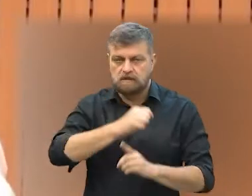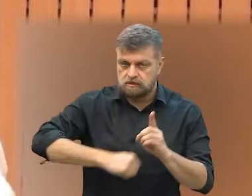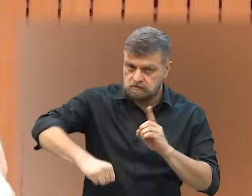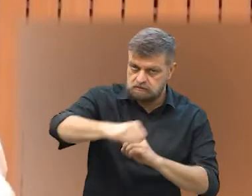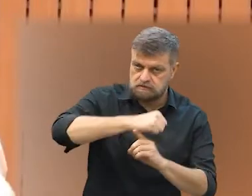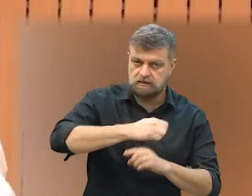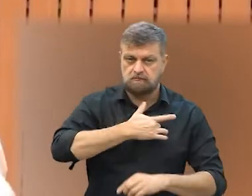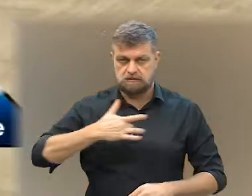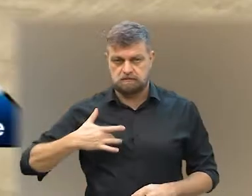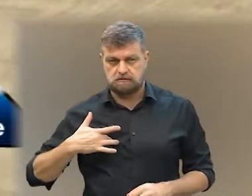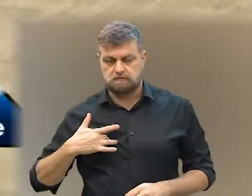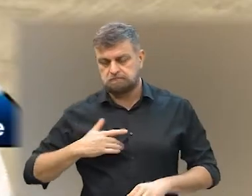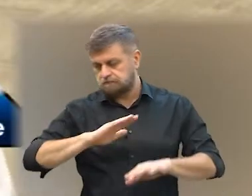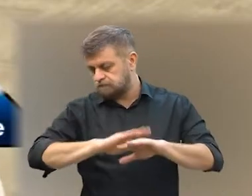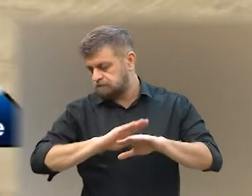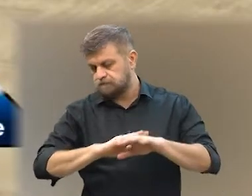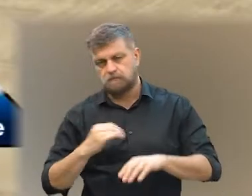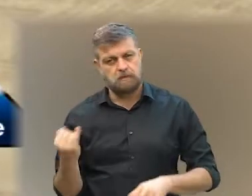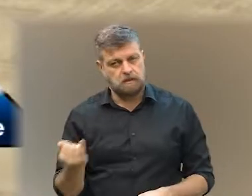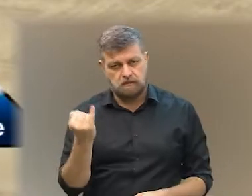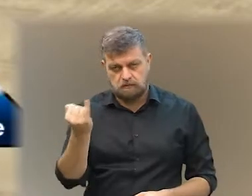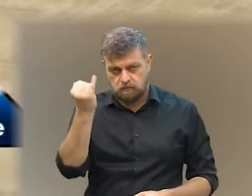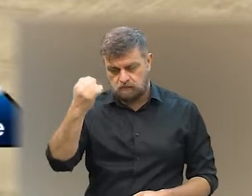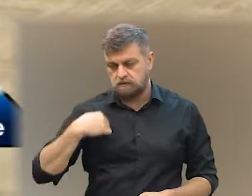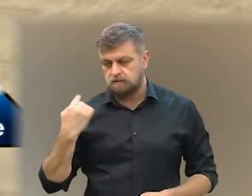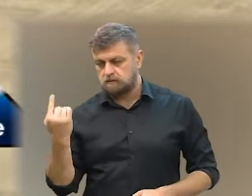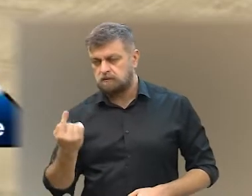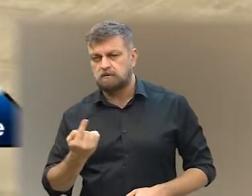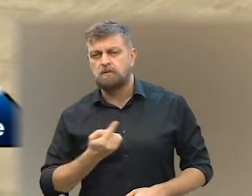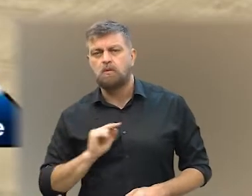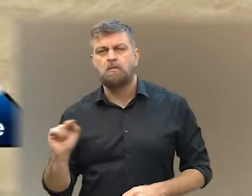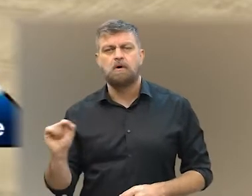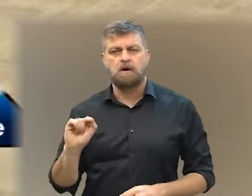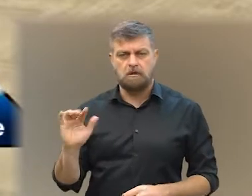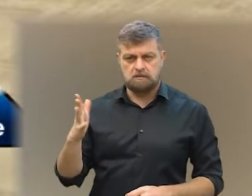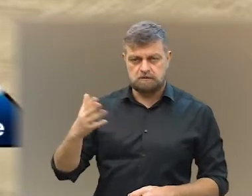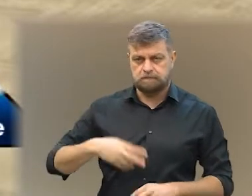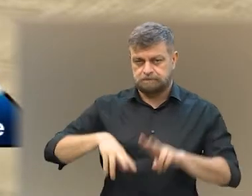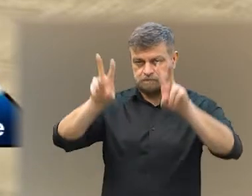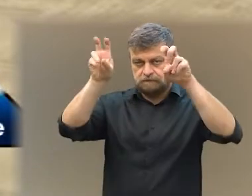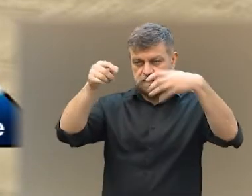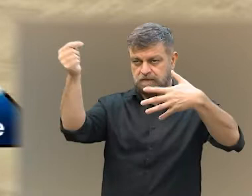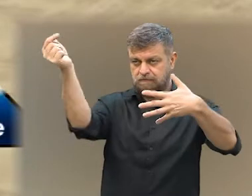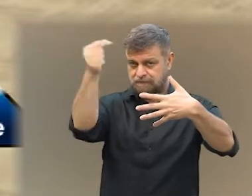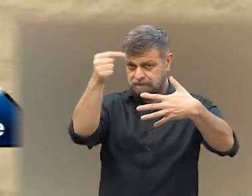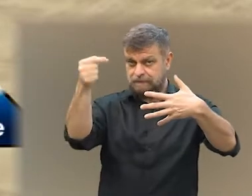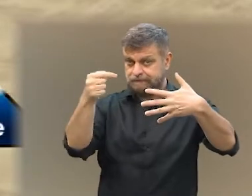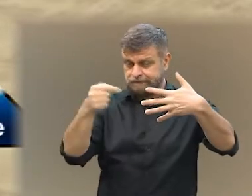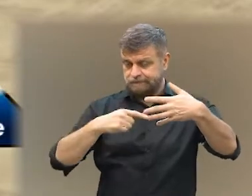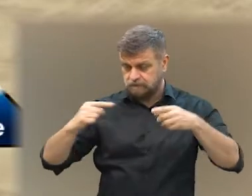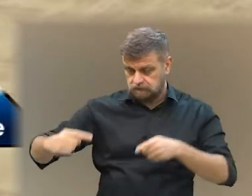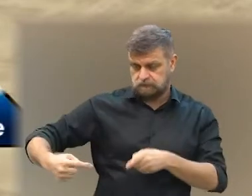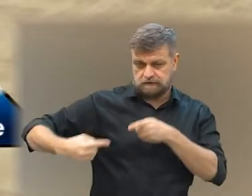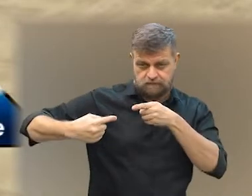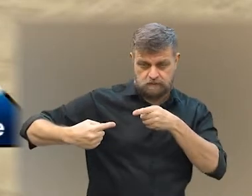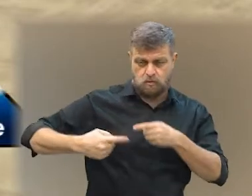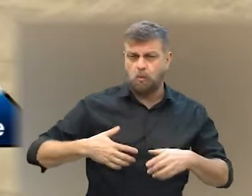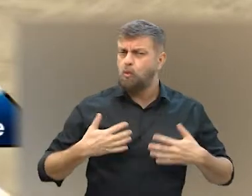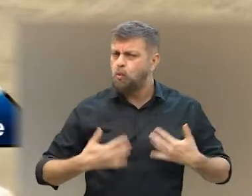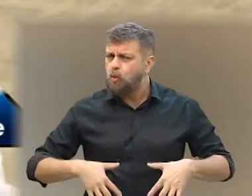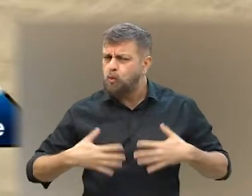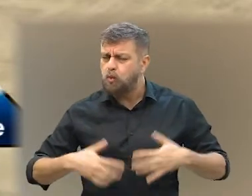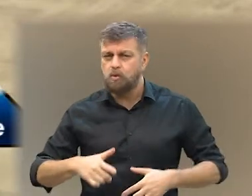Social e Saúde. Eu acho que é um trabalho extremamente importante, né? Nós tivemos aí temas extremamente desafiadores.